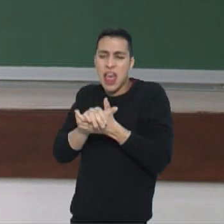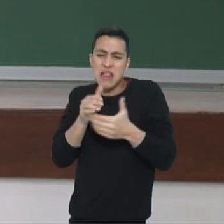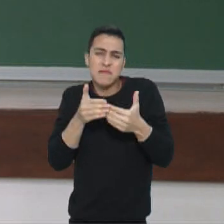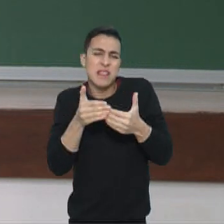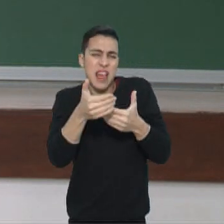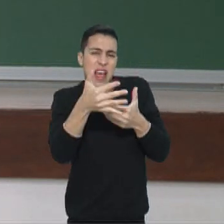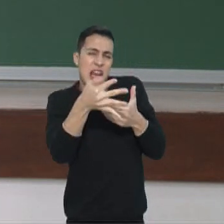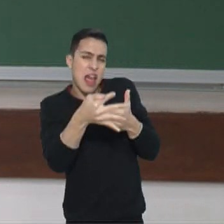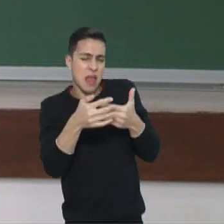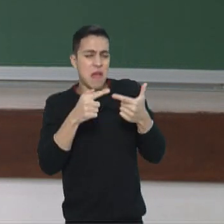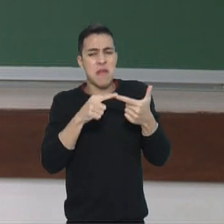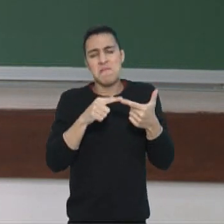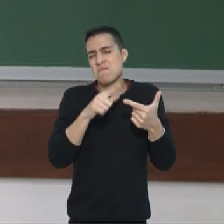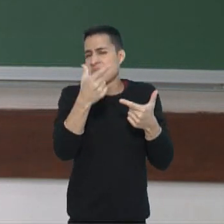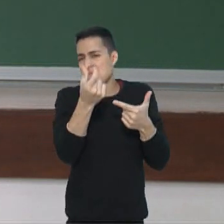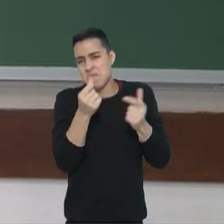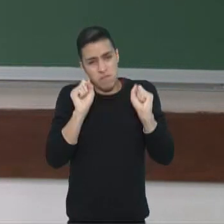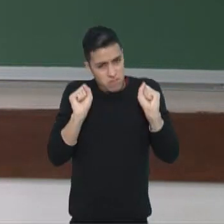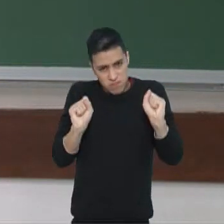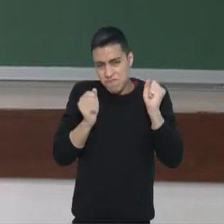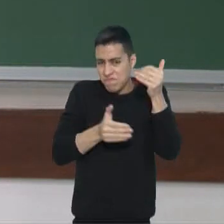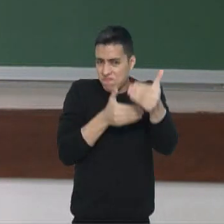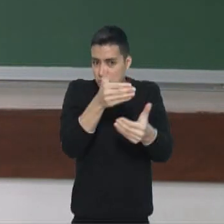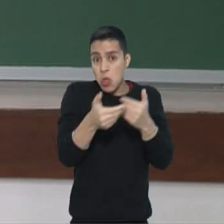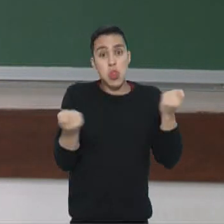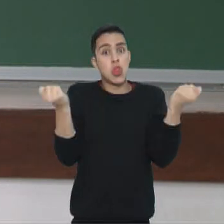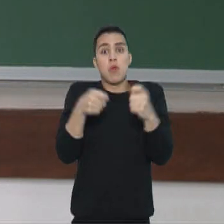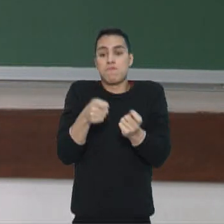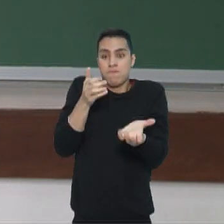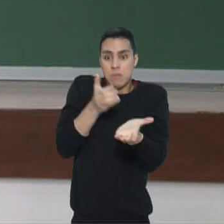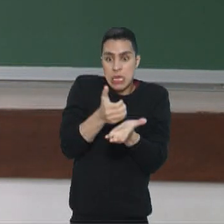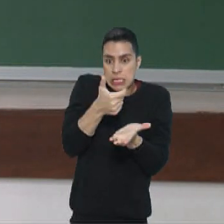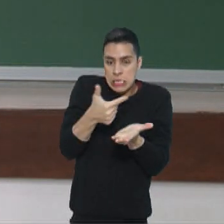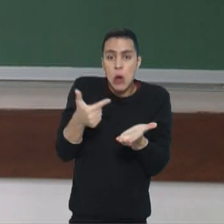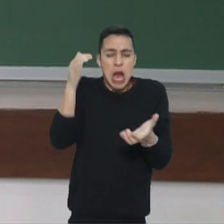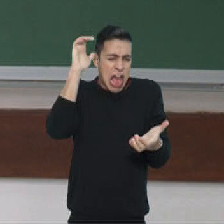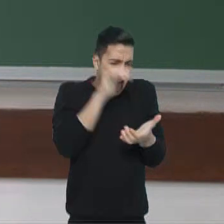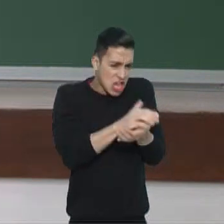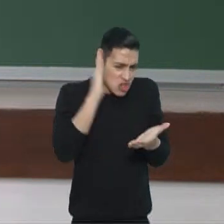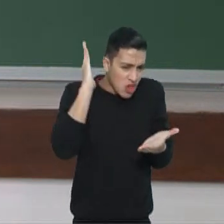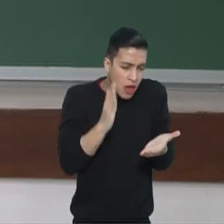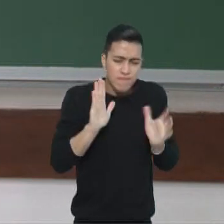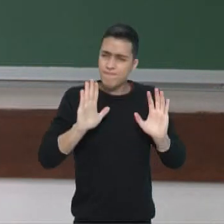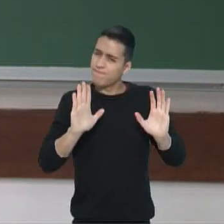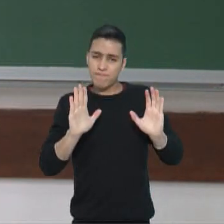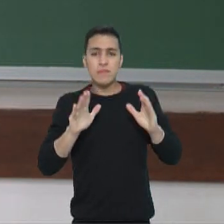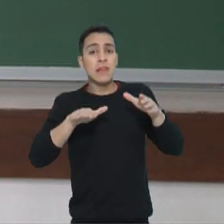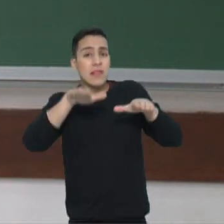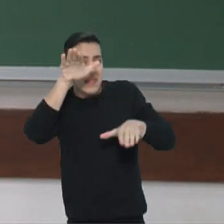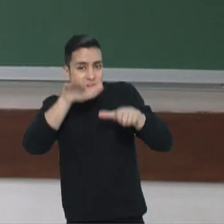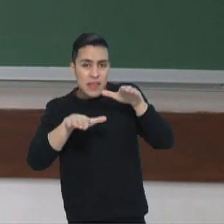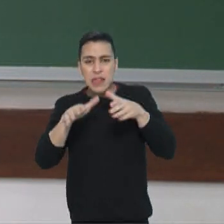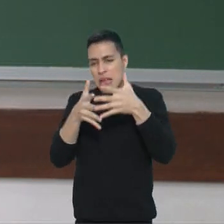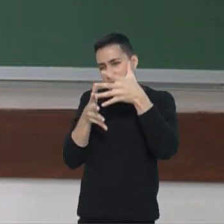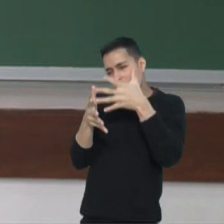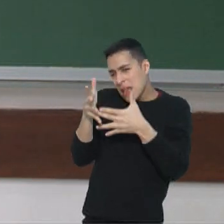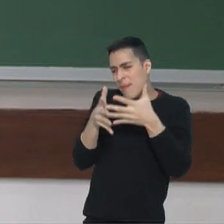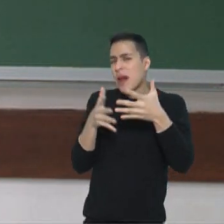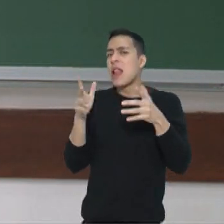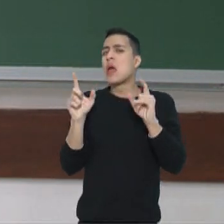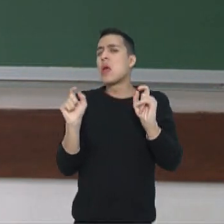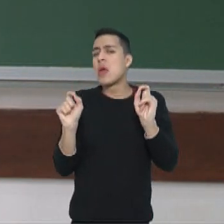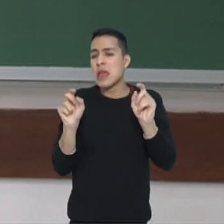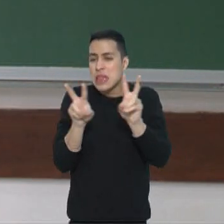dos 14 ou 16 anos, não necessariamente a partir dos 12, tá ok? Isso às vezes atrapalhava um pouquinho a questão